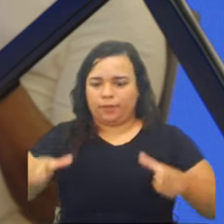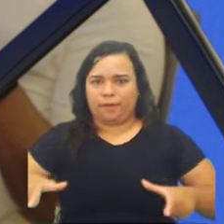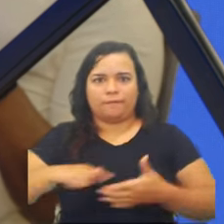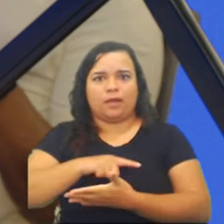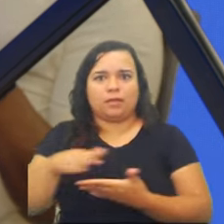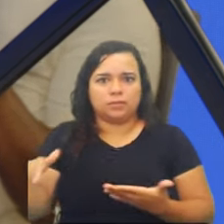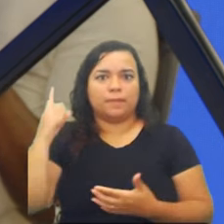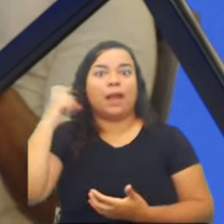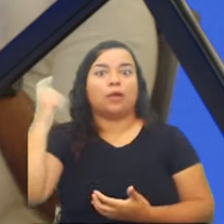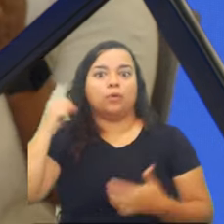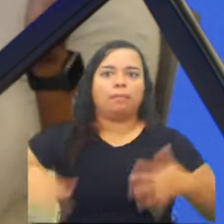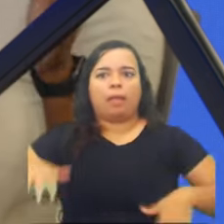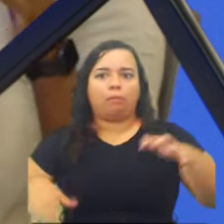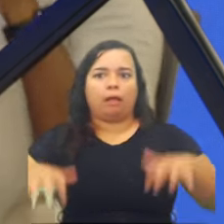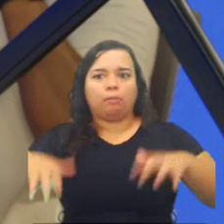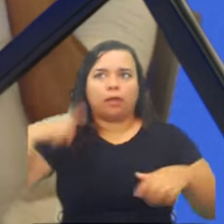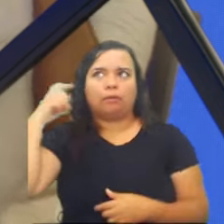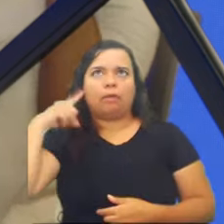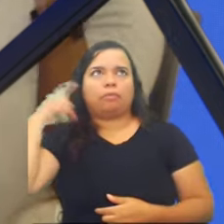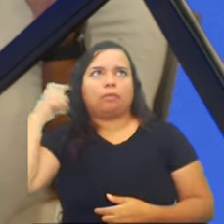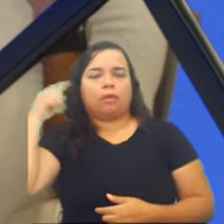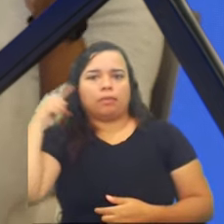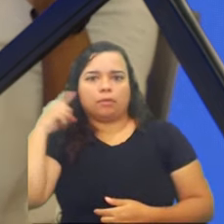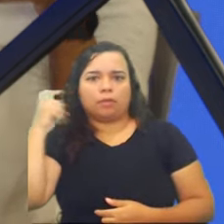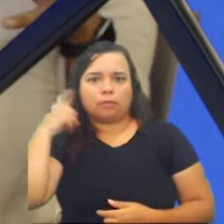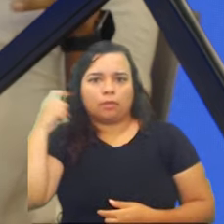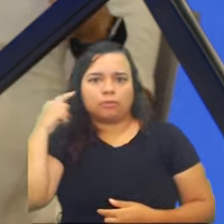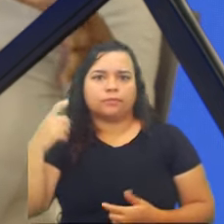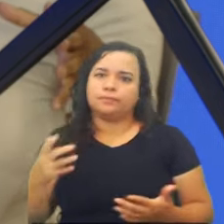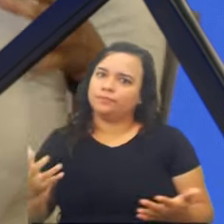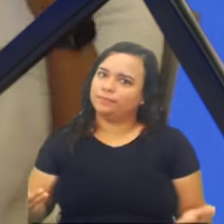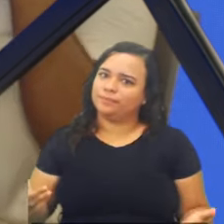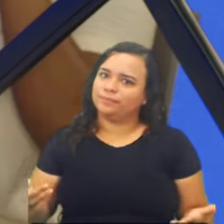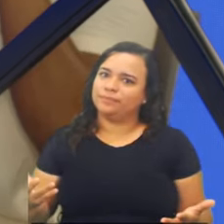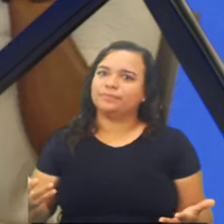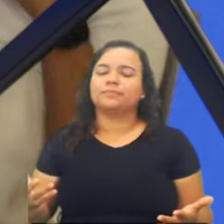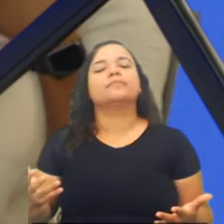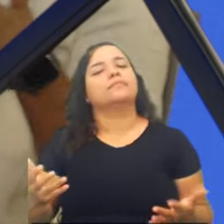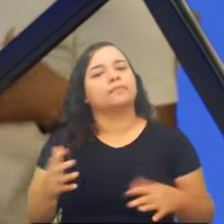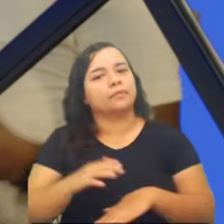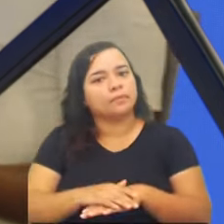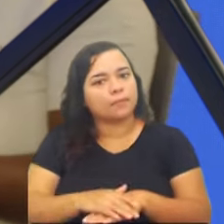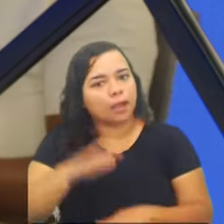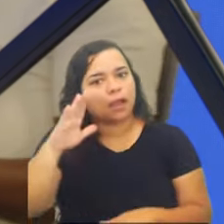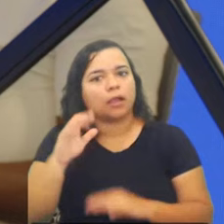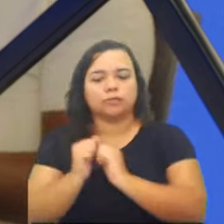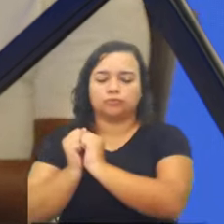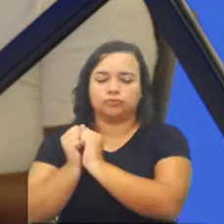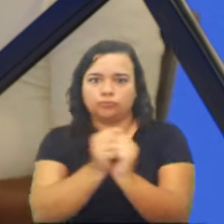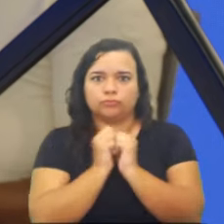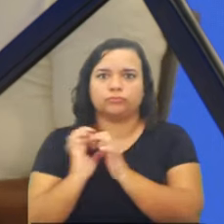Eh os antigos já falavam carroça vazia faz um barulho absurdo porque tá vazia tá tudo tremendo por dentro então quanto mais